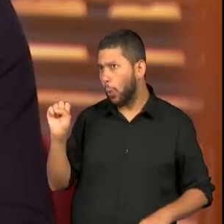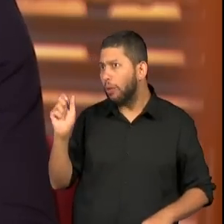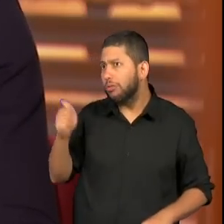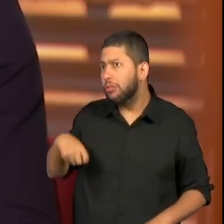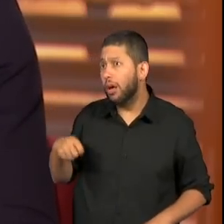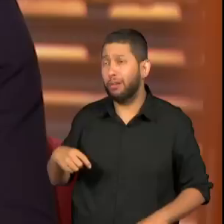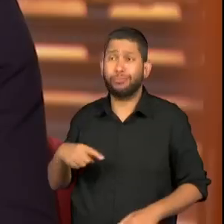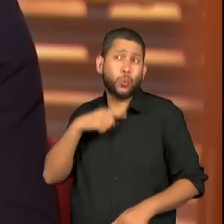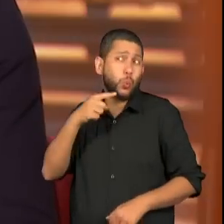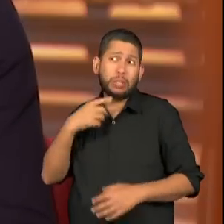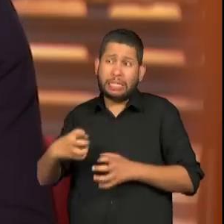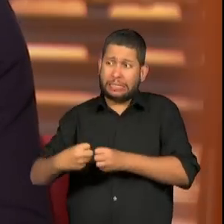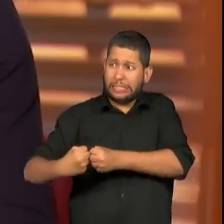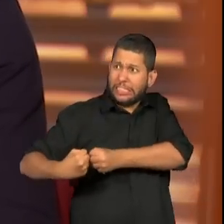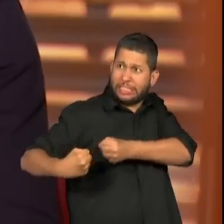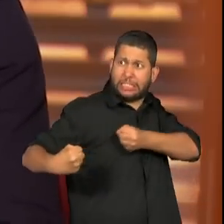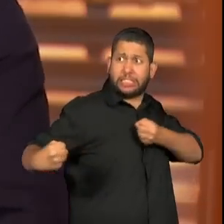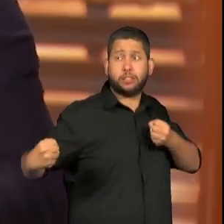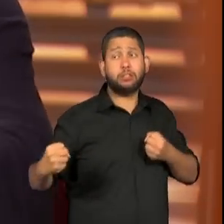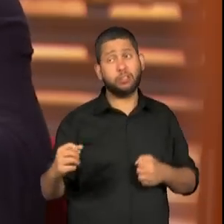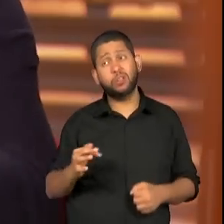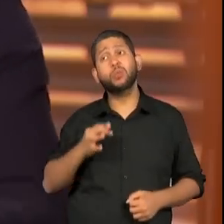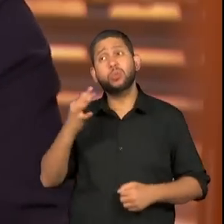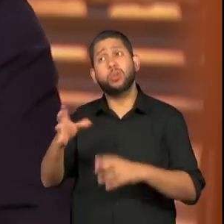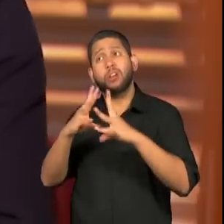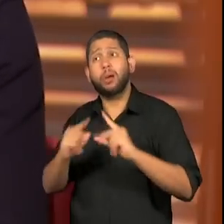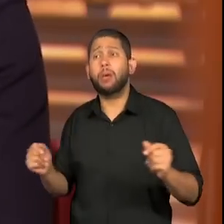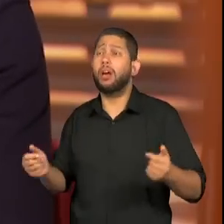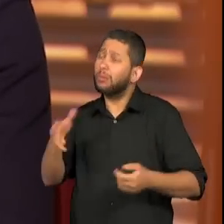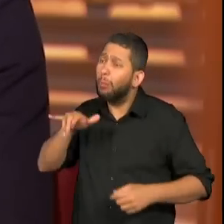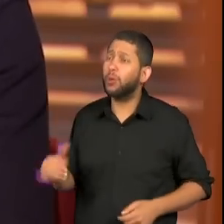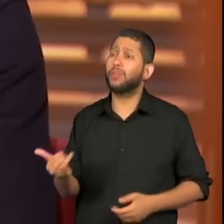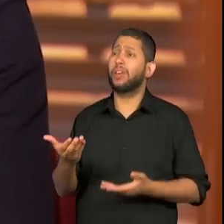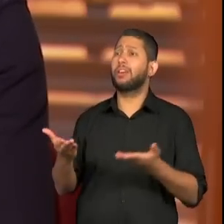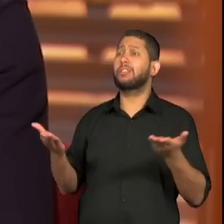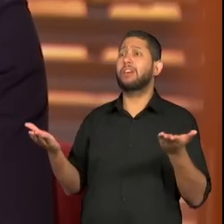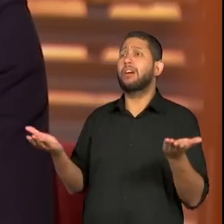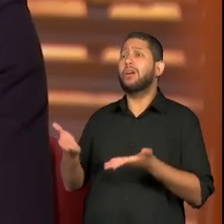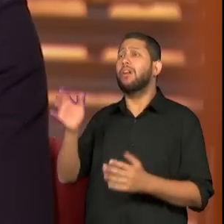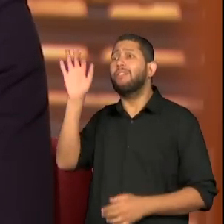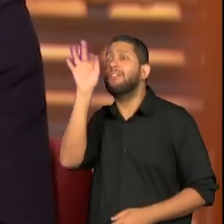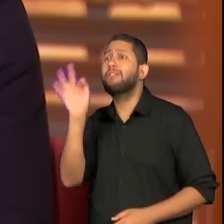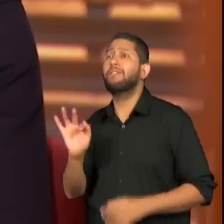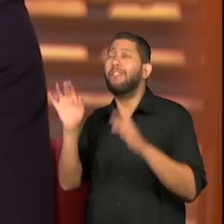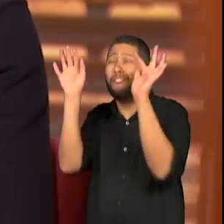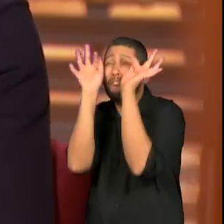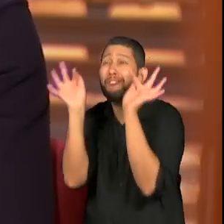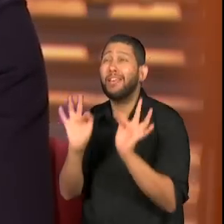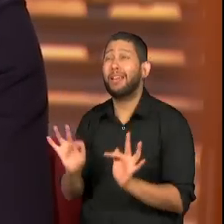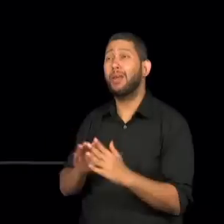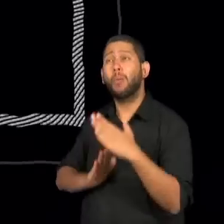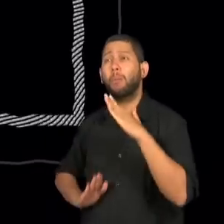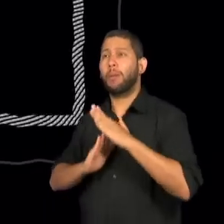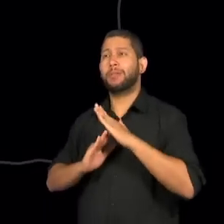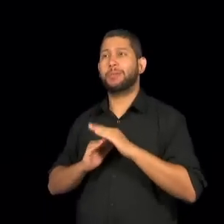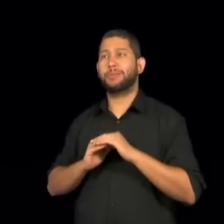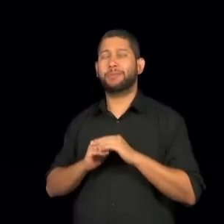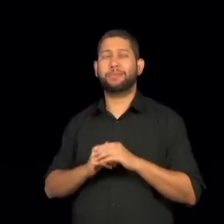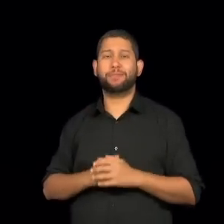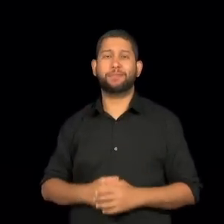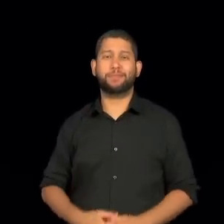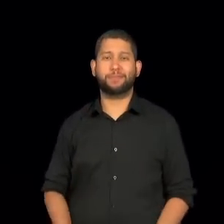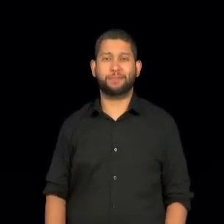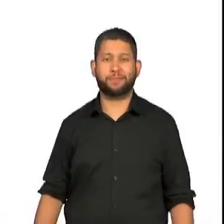para prolongar. Um dia acaba. Então seja feliz o máximo que der, da maneira que puder.